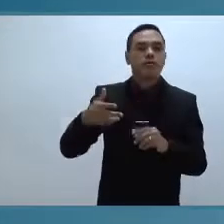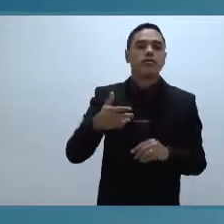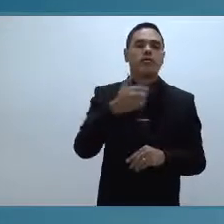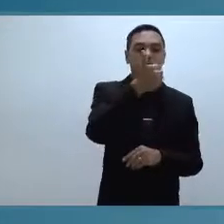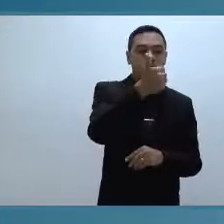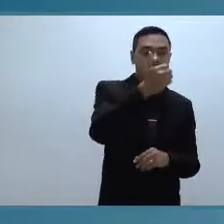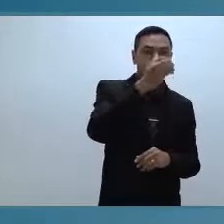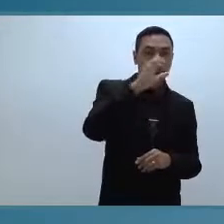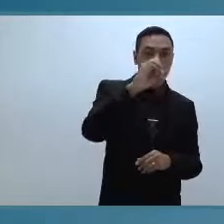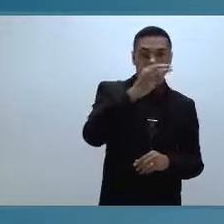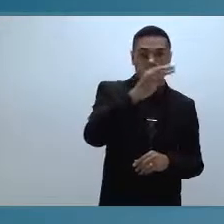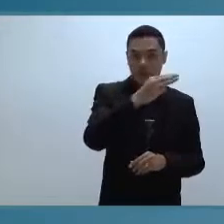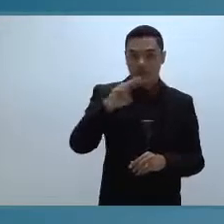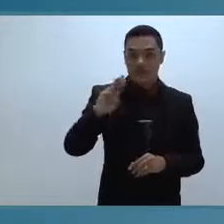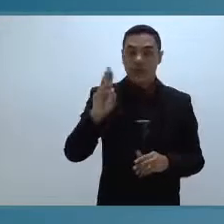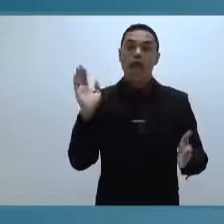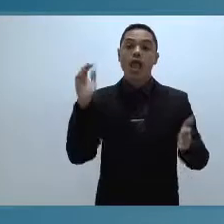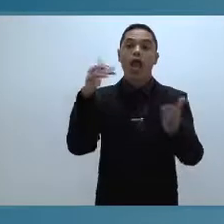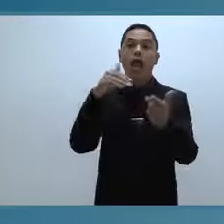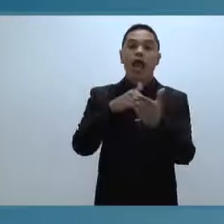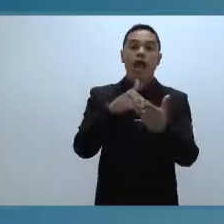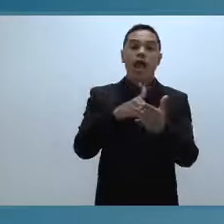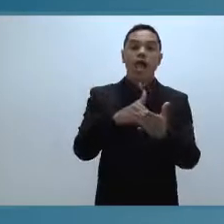horas, liberação